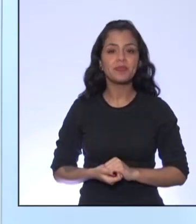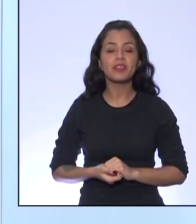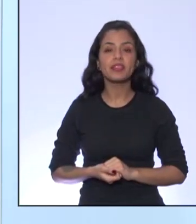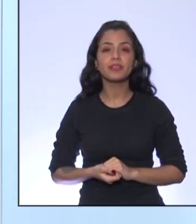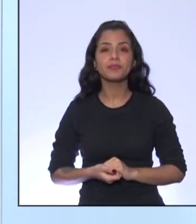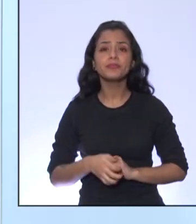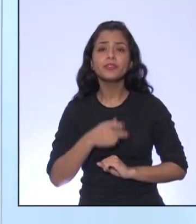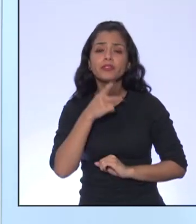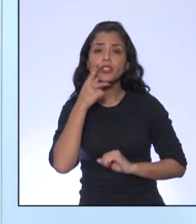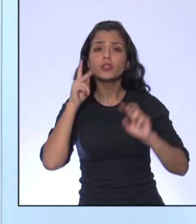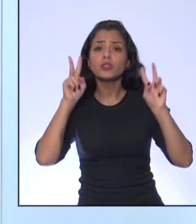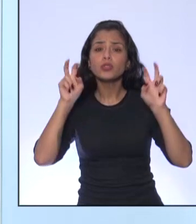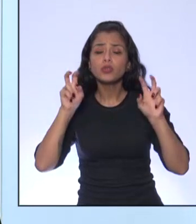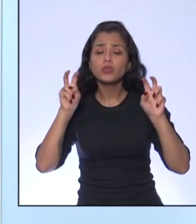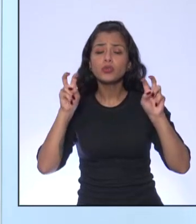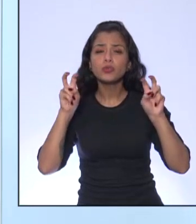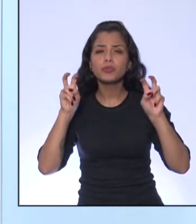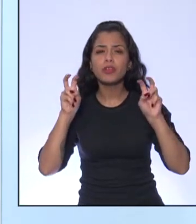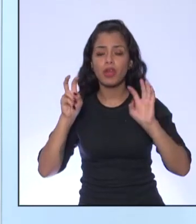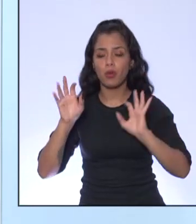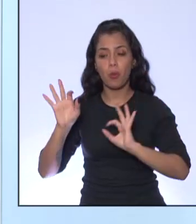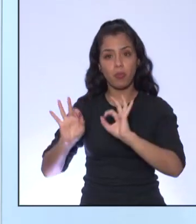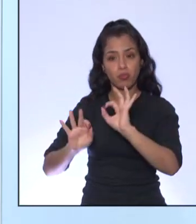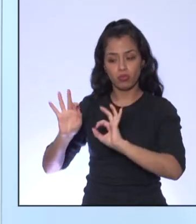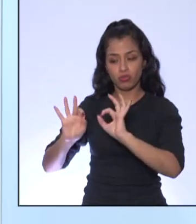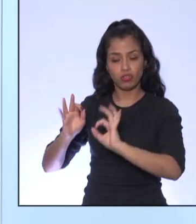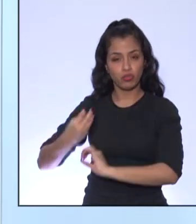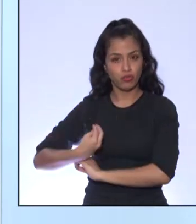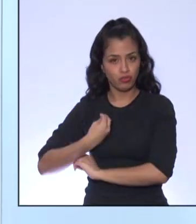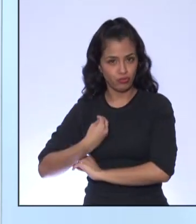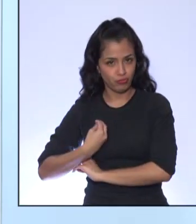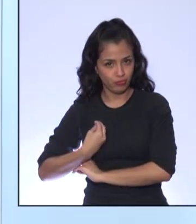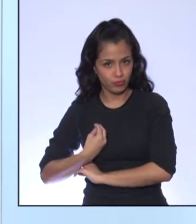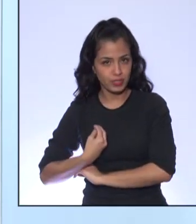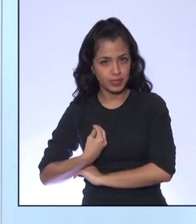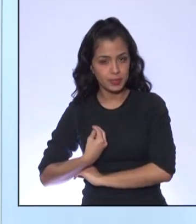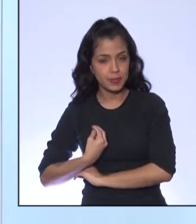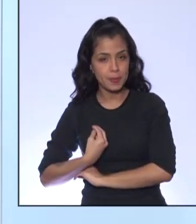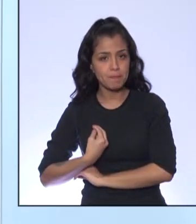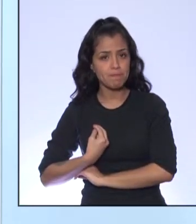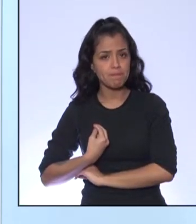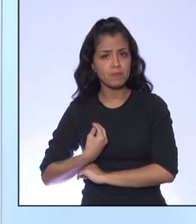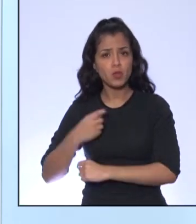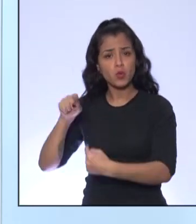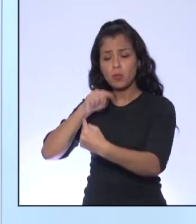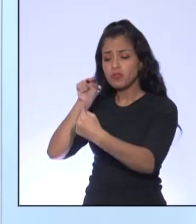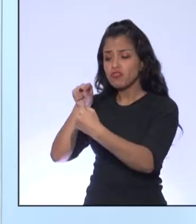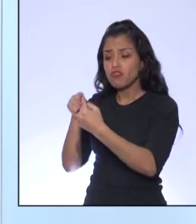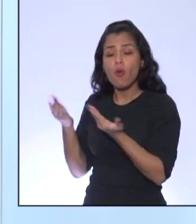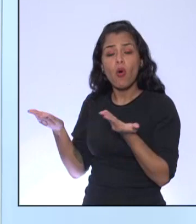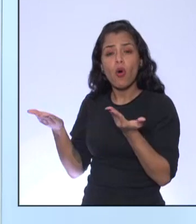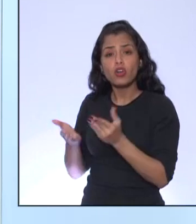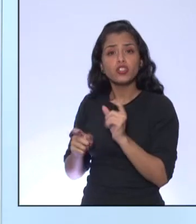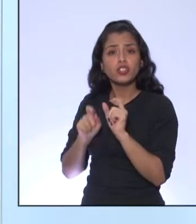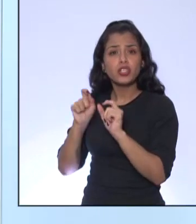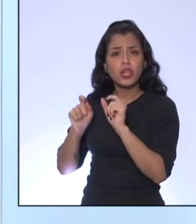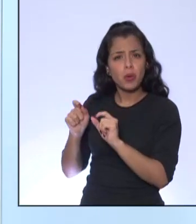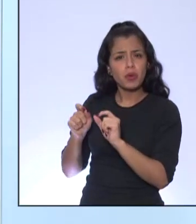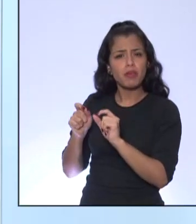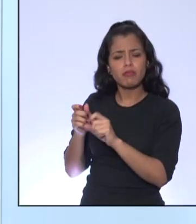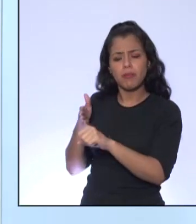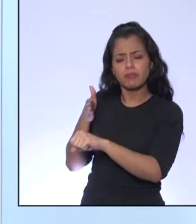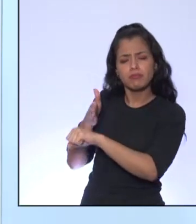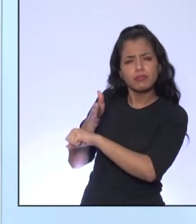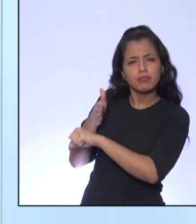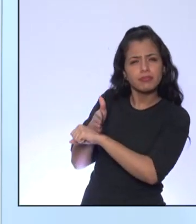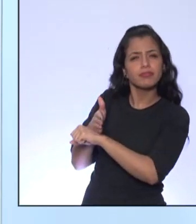falando um pouquinho sobre o projeto de vida. O nosso objetivo aqui hoje é dar uma introdução